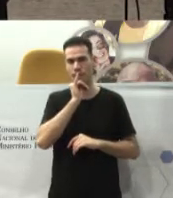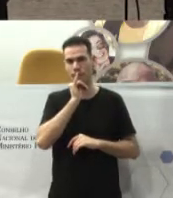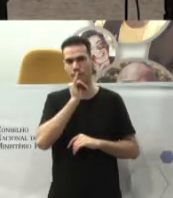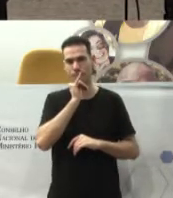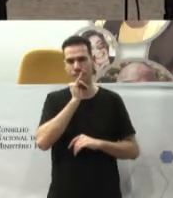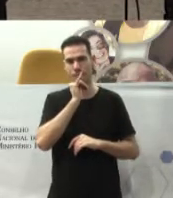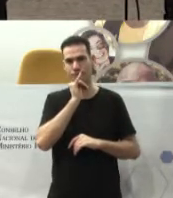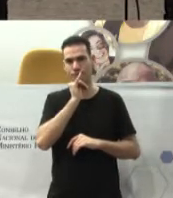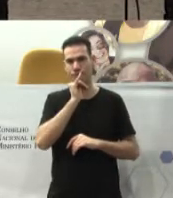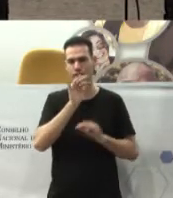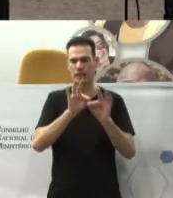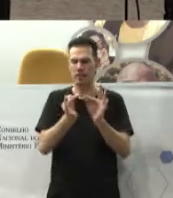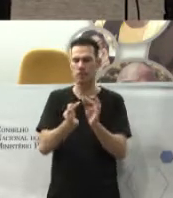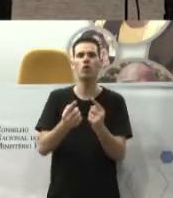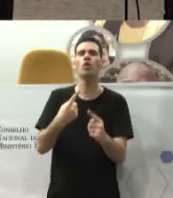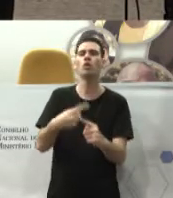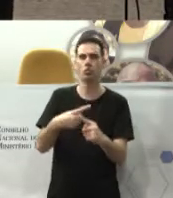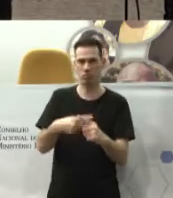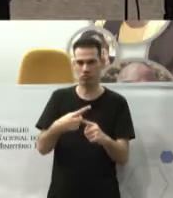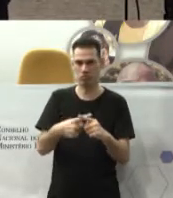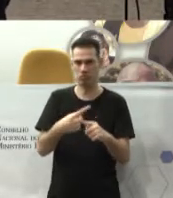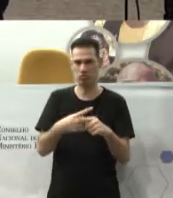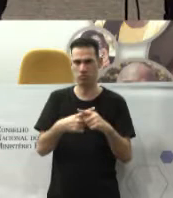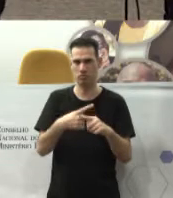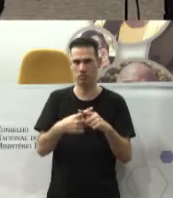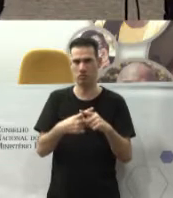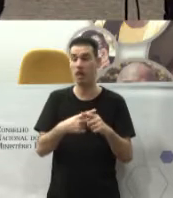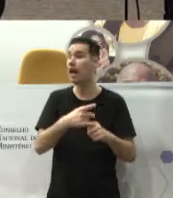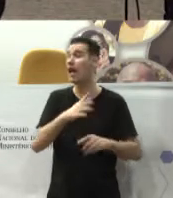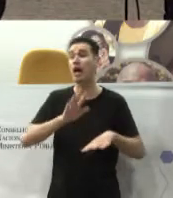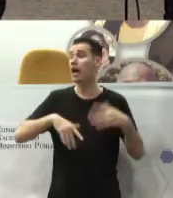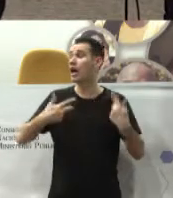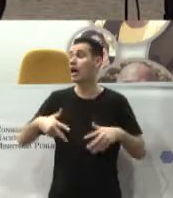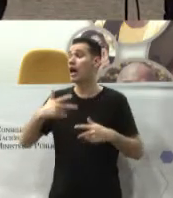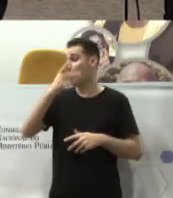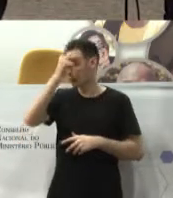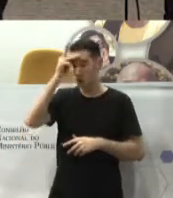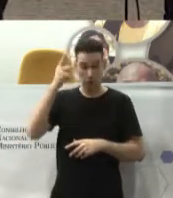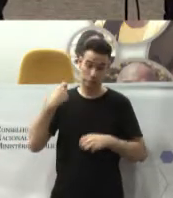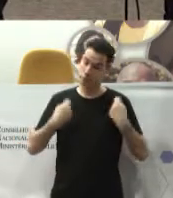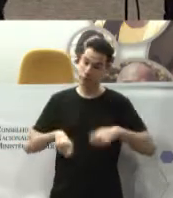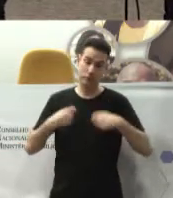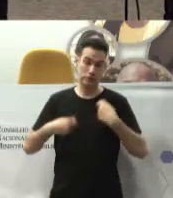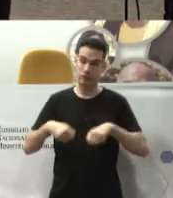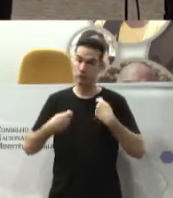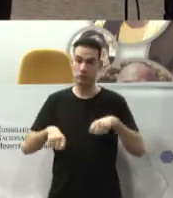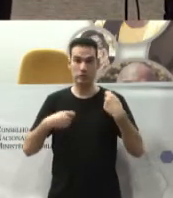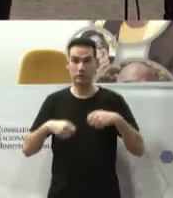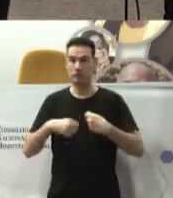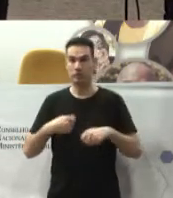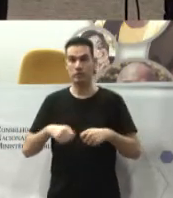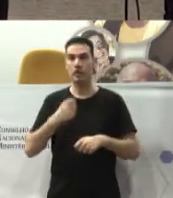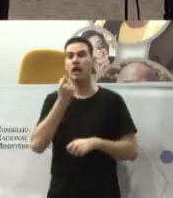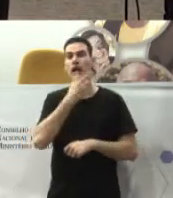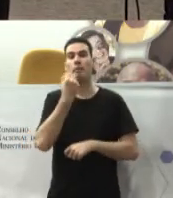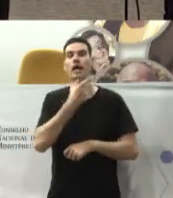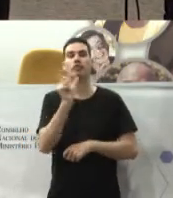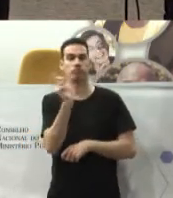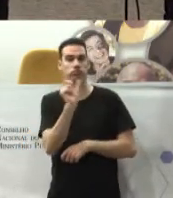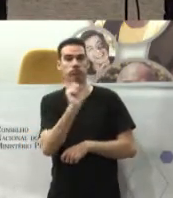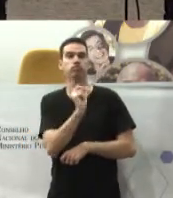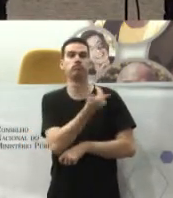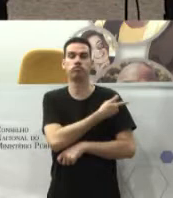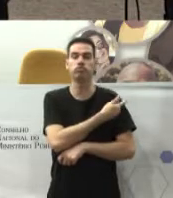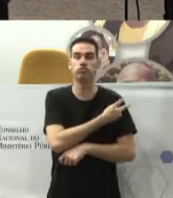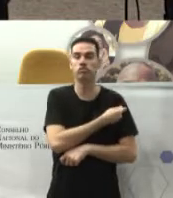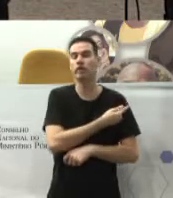é relativamente simples no sentido, alguém precisa, que a nossa grande demanda é assistência farmacêutica, que vamos falar a verdade, porque são dados correntes, não há que se opor a